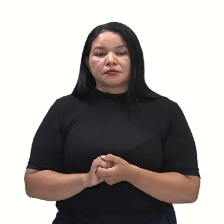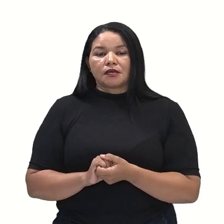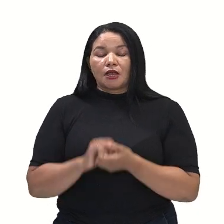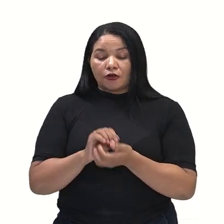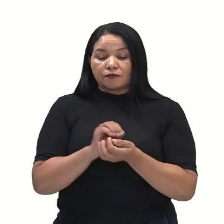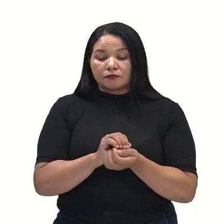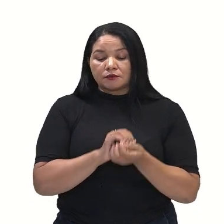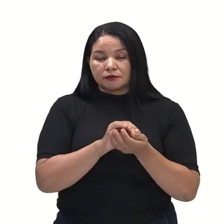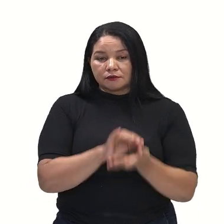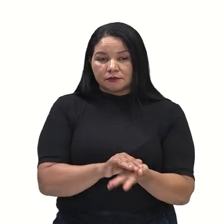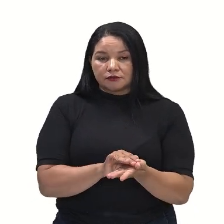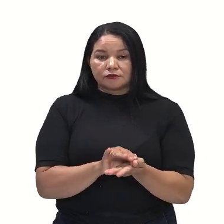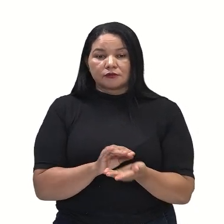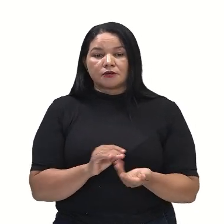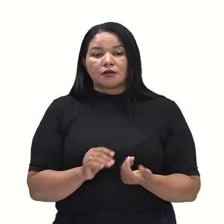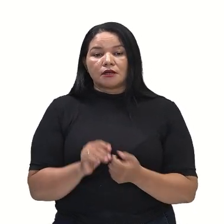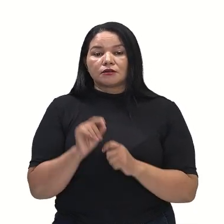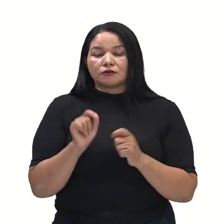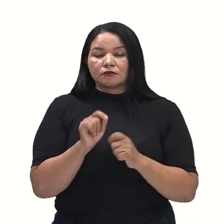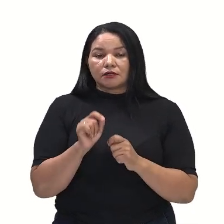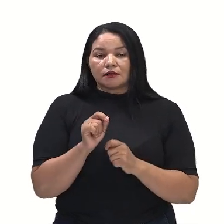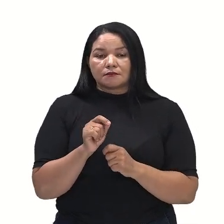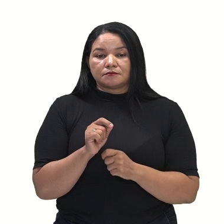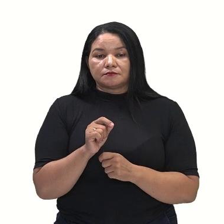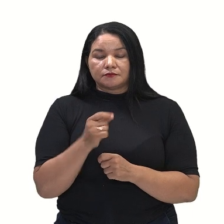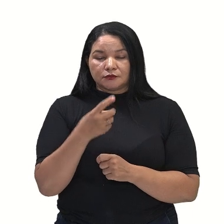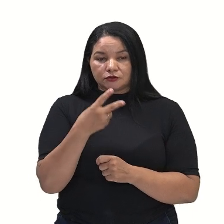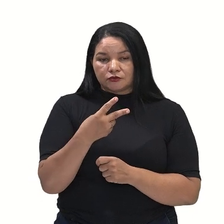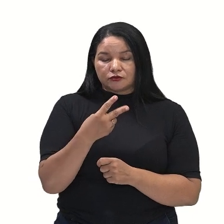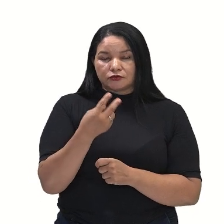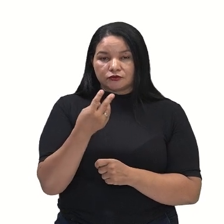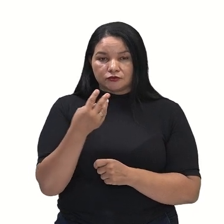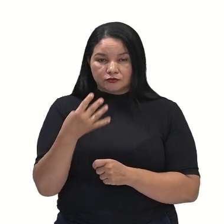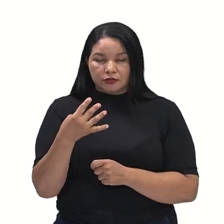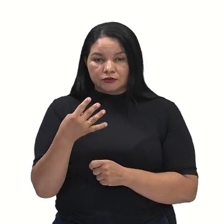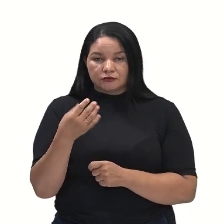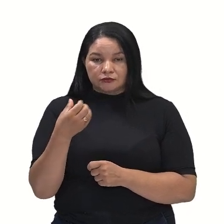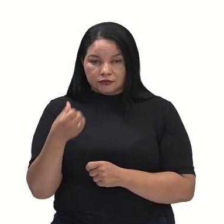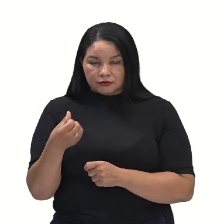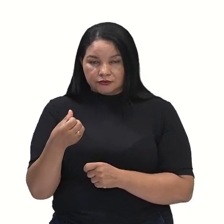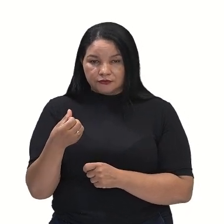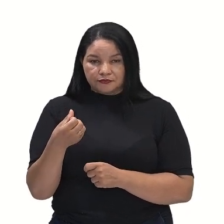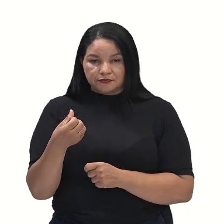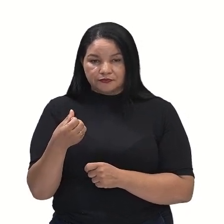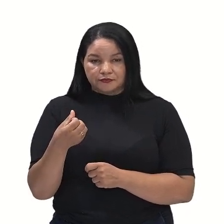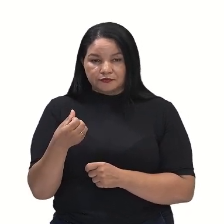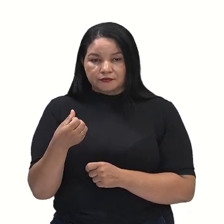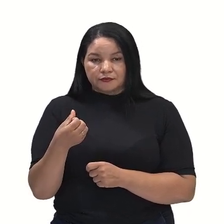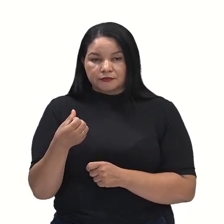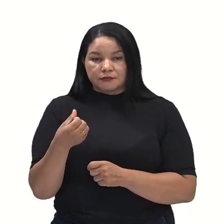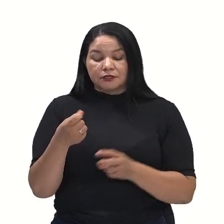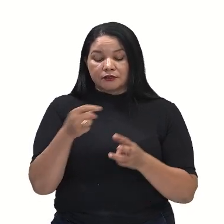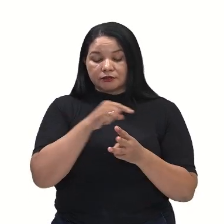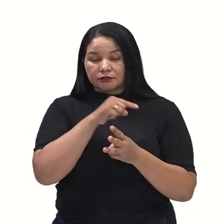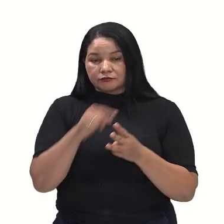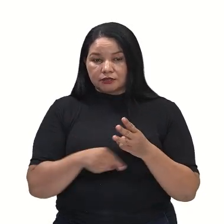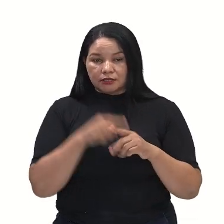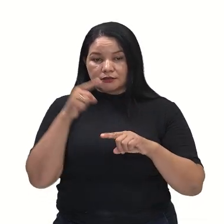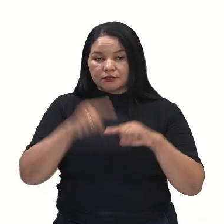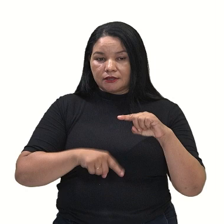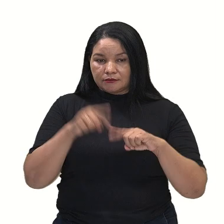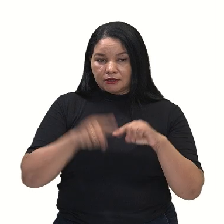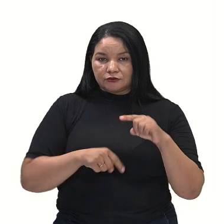dado, eu tenho 2, tenho 4 e tenho 6. Ou seja, são 3